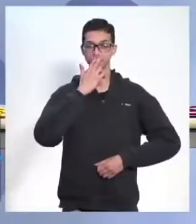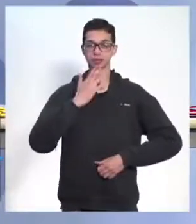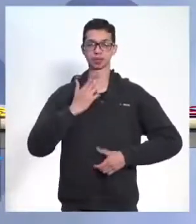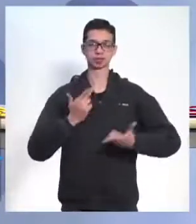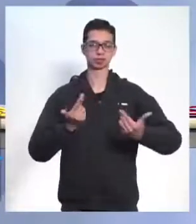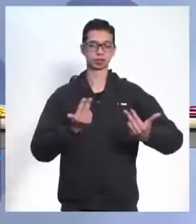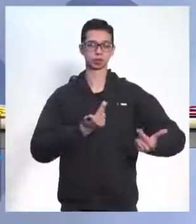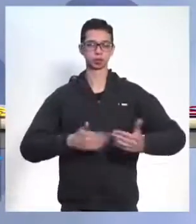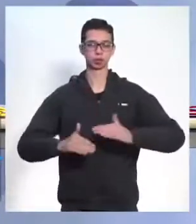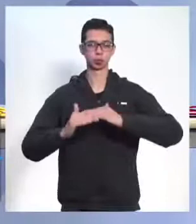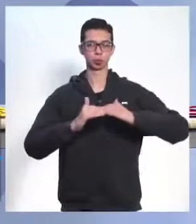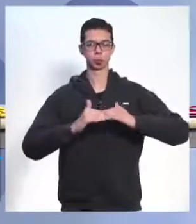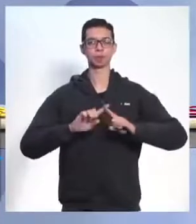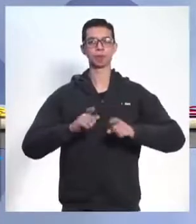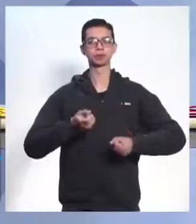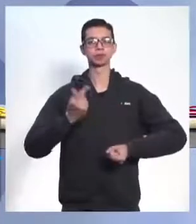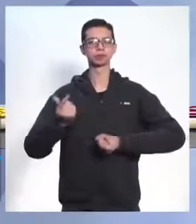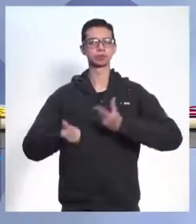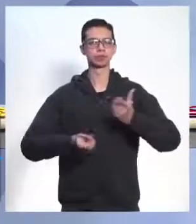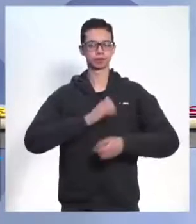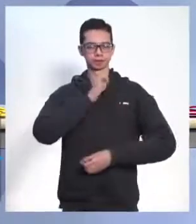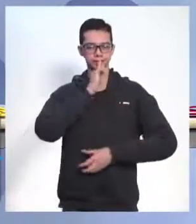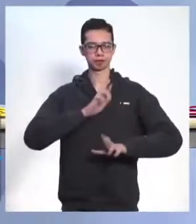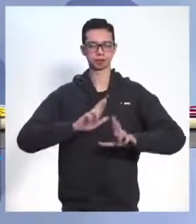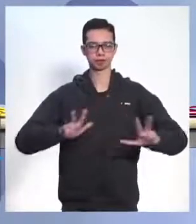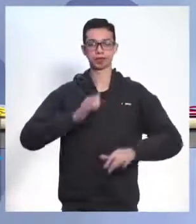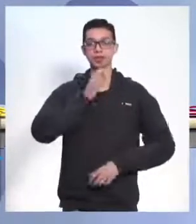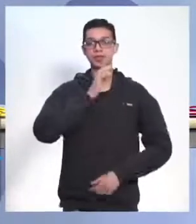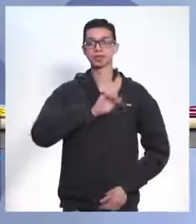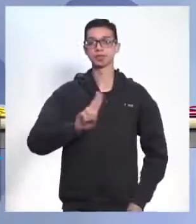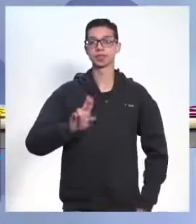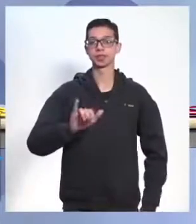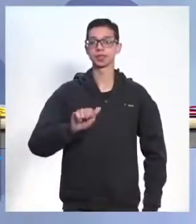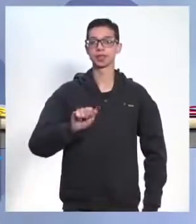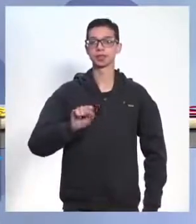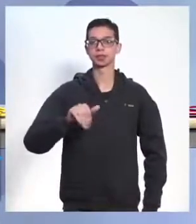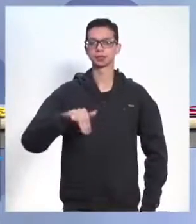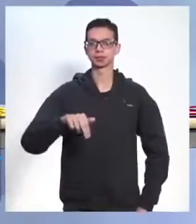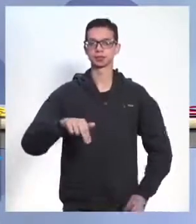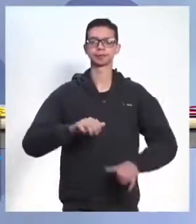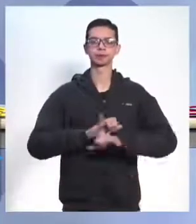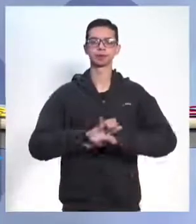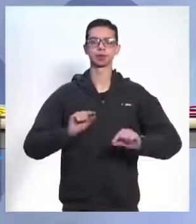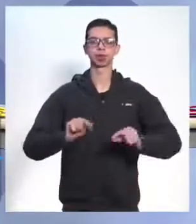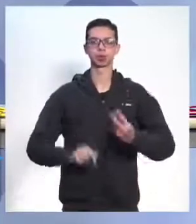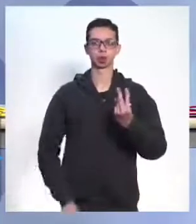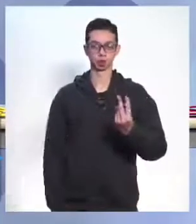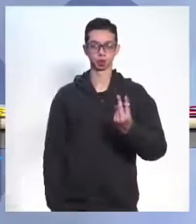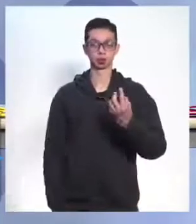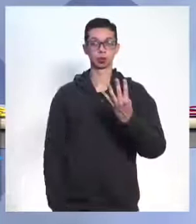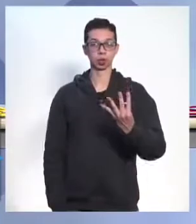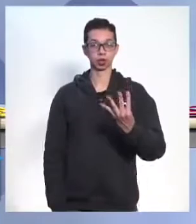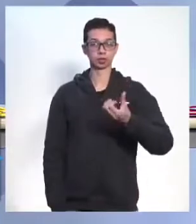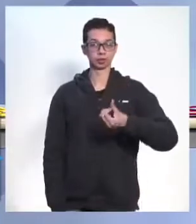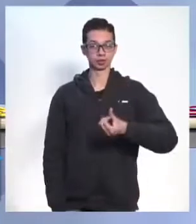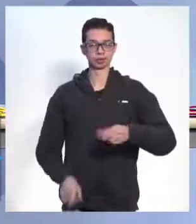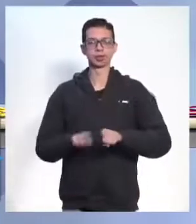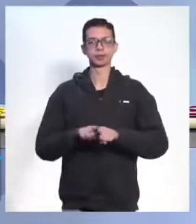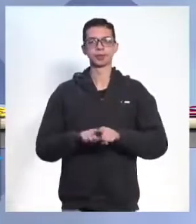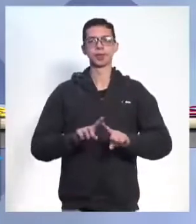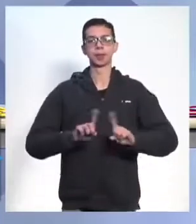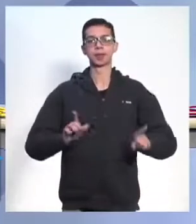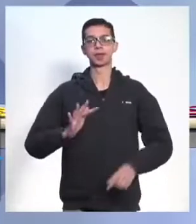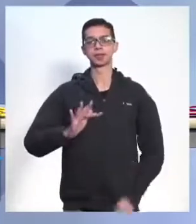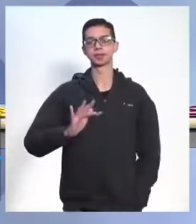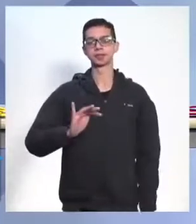diferentes. Então, por exemplo, a Yasmin, ela falou que é 2, 4 e 6. Tá bom. Já o Felipe César,